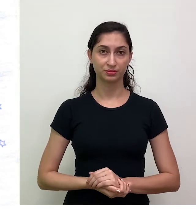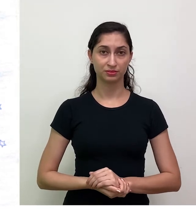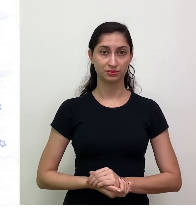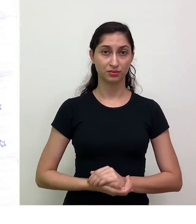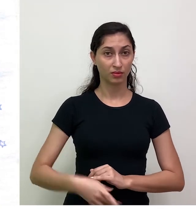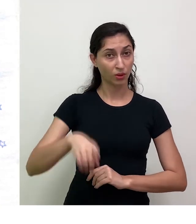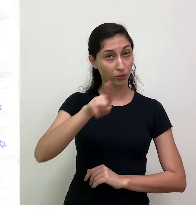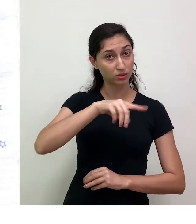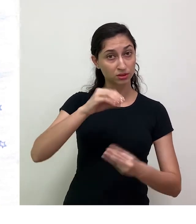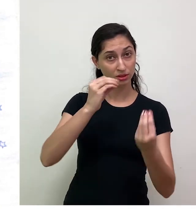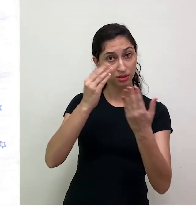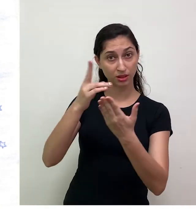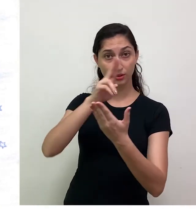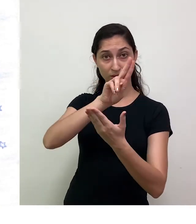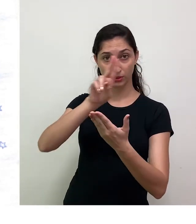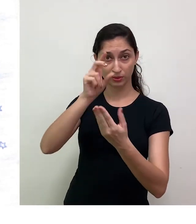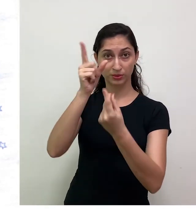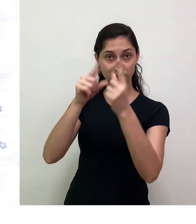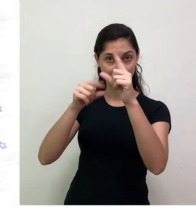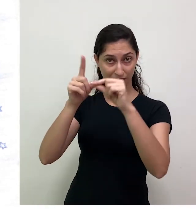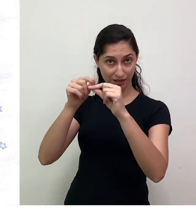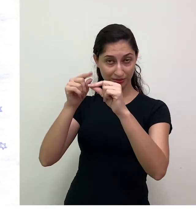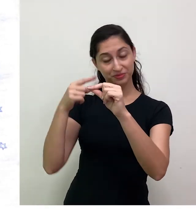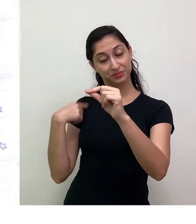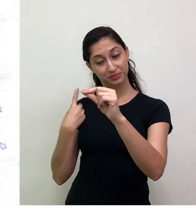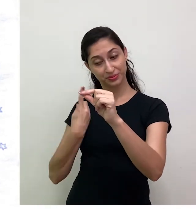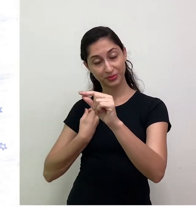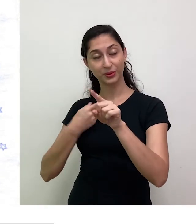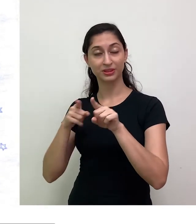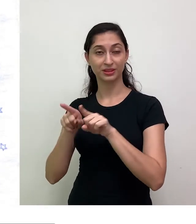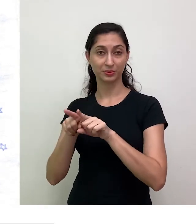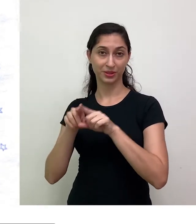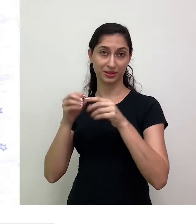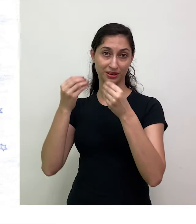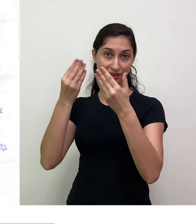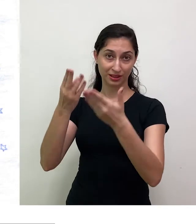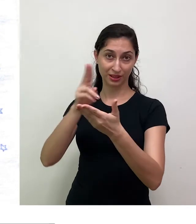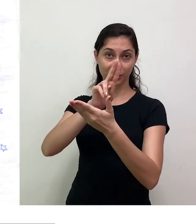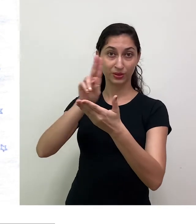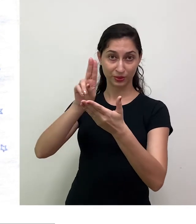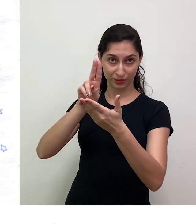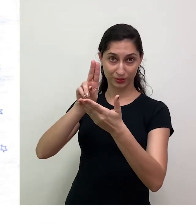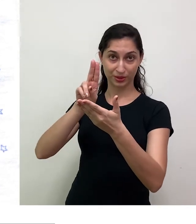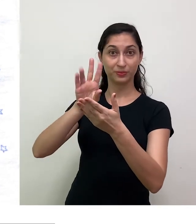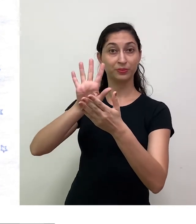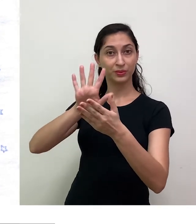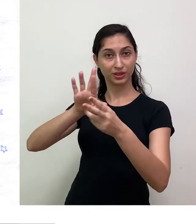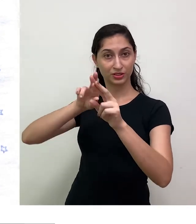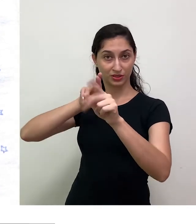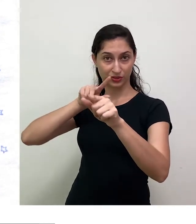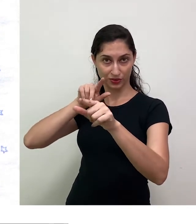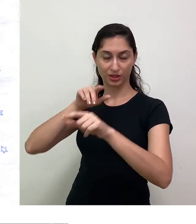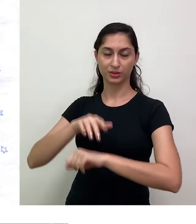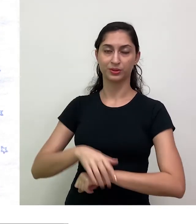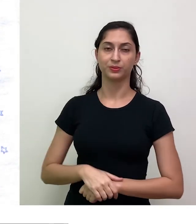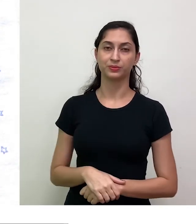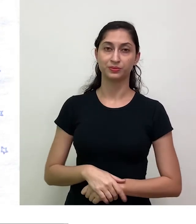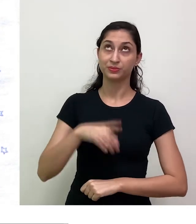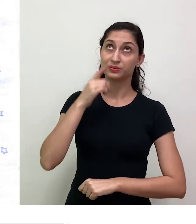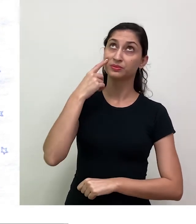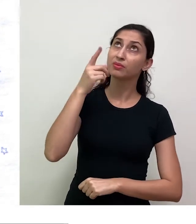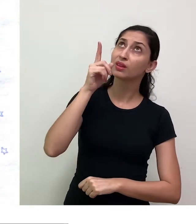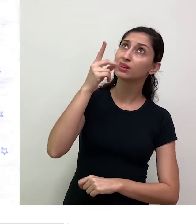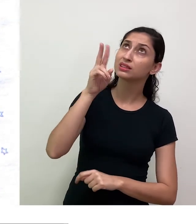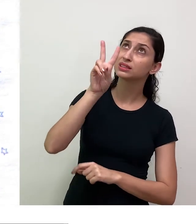Vocês têm nomes para as estrelas. Nós também. Porém, nós as chamamos de nomes diferentes. Aquelas